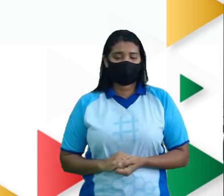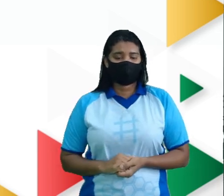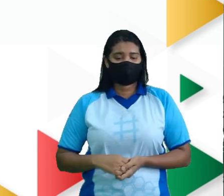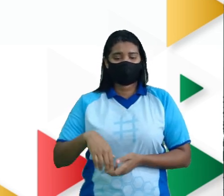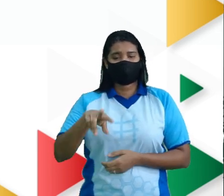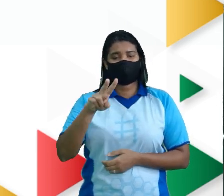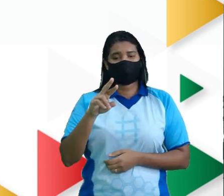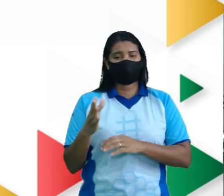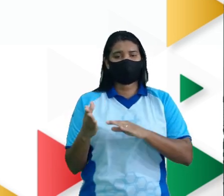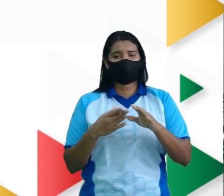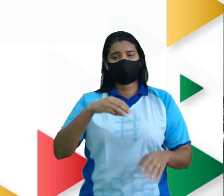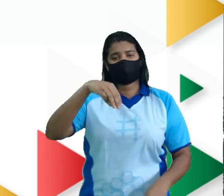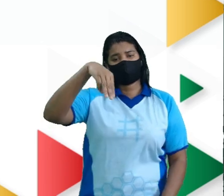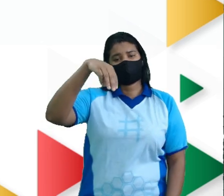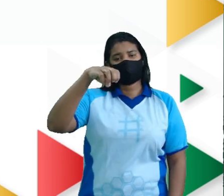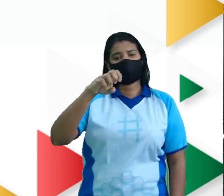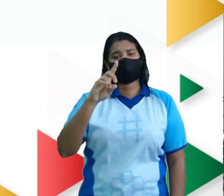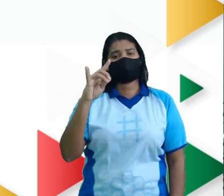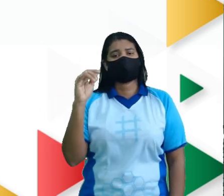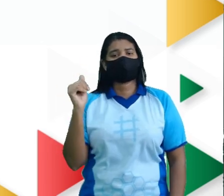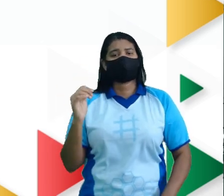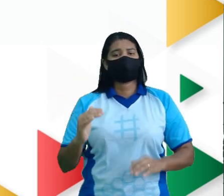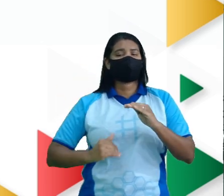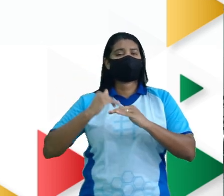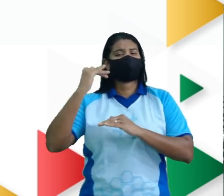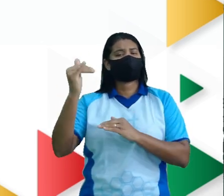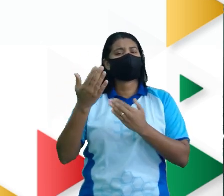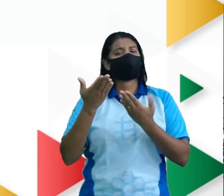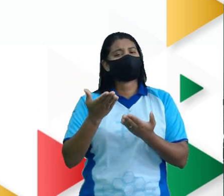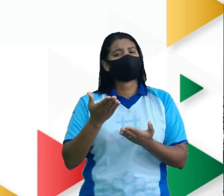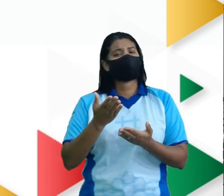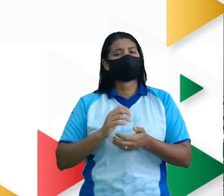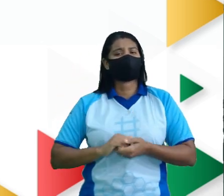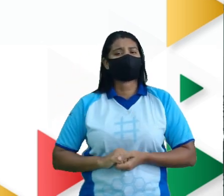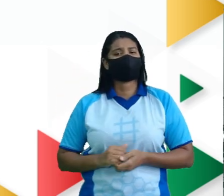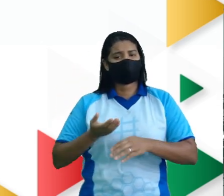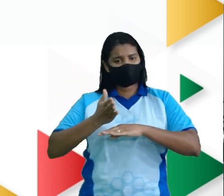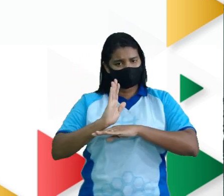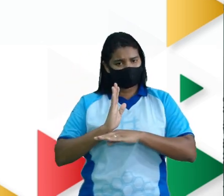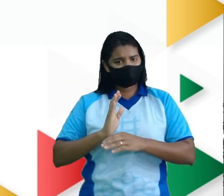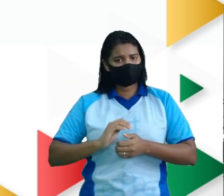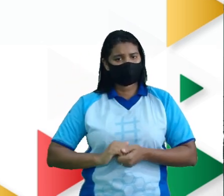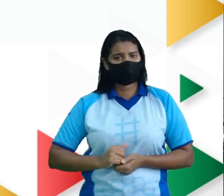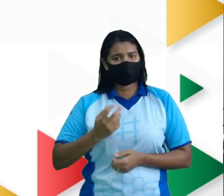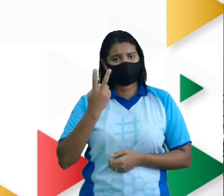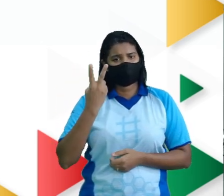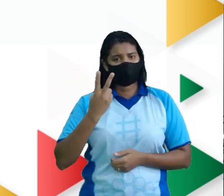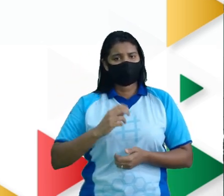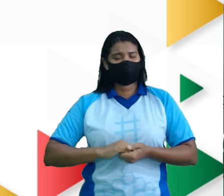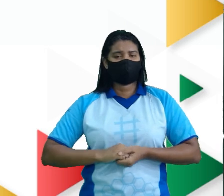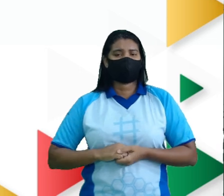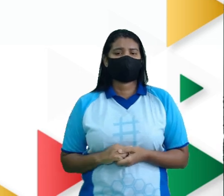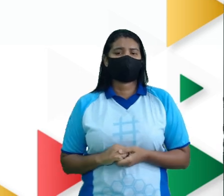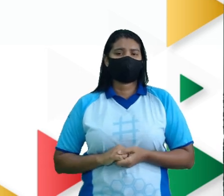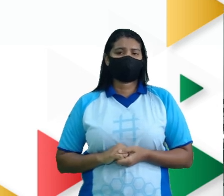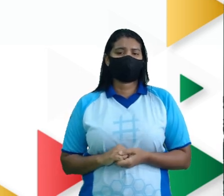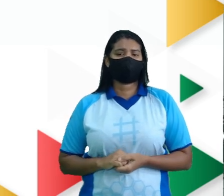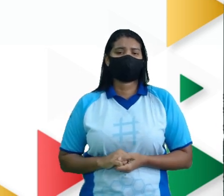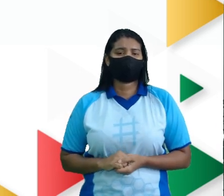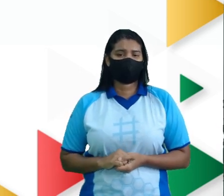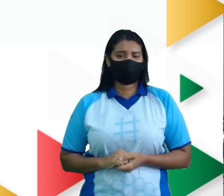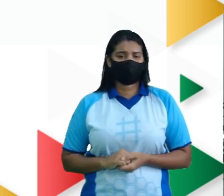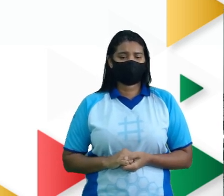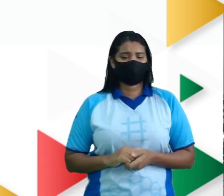igual à média ou acima da média, qual é o teu caminho no final do ano? Ser aprovado. Então, tem dois caminhos, tá vendo aí? O que é que eu